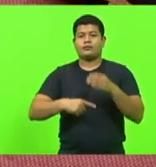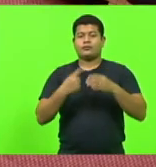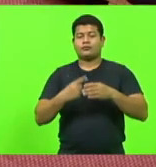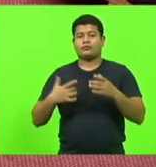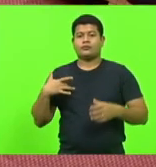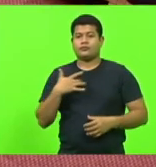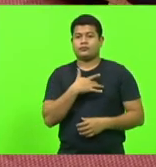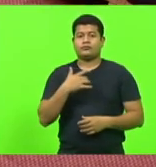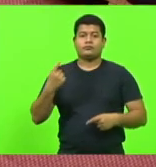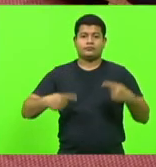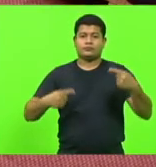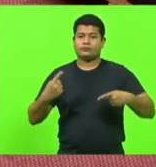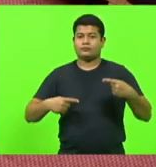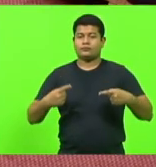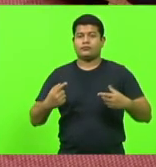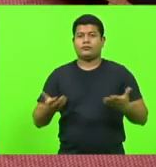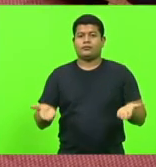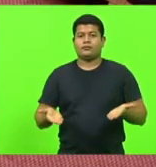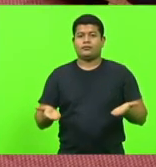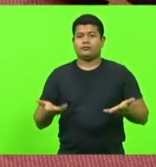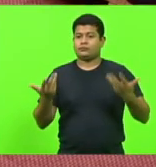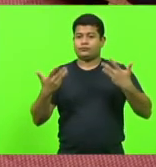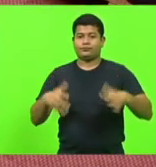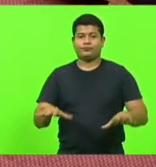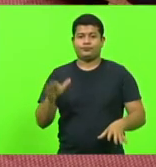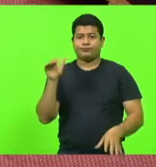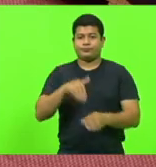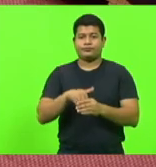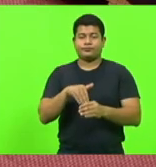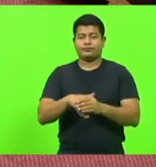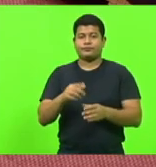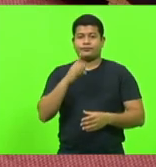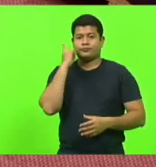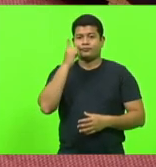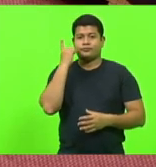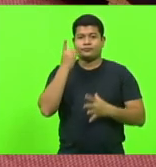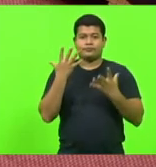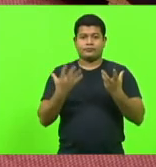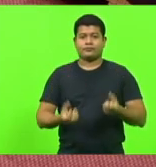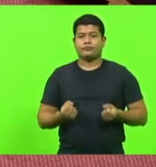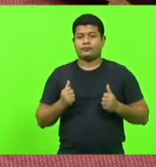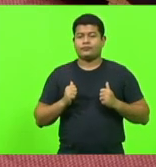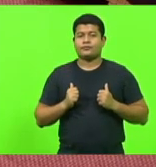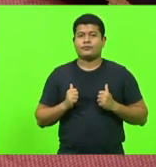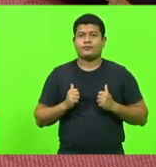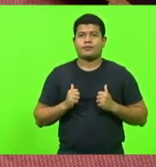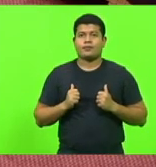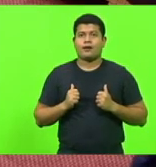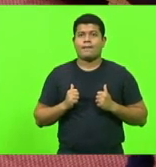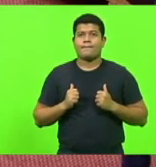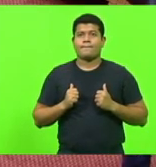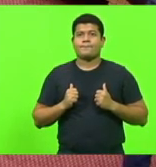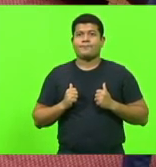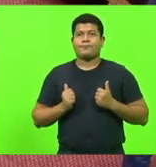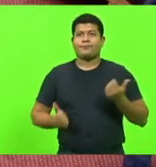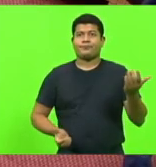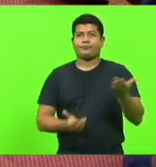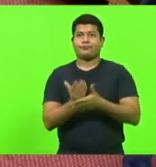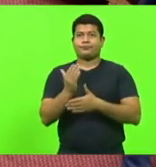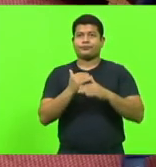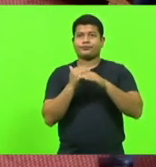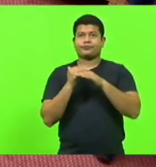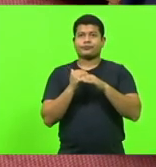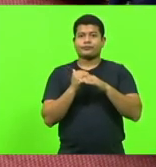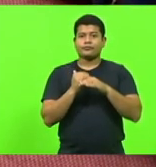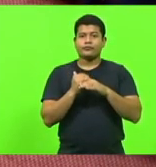discussão, não havendo quem queira discutir, em votação, deputados que aprovam, permaneçam como se encontra. Aprovado por